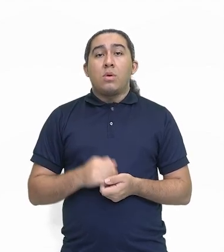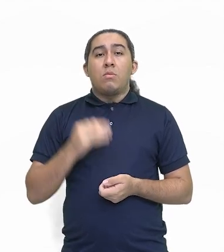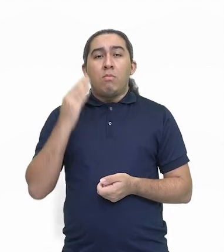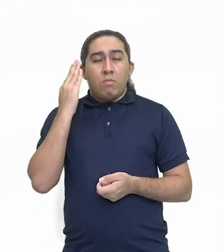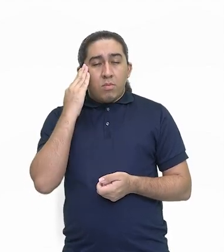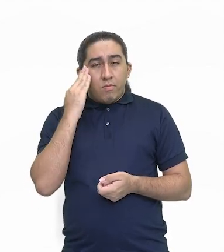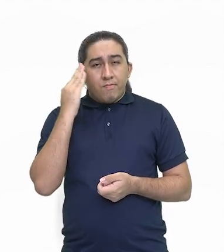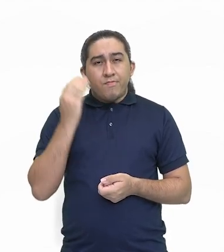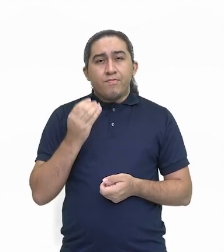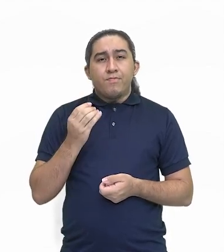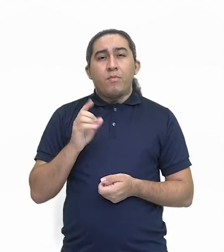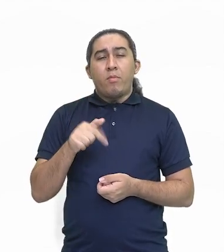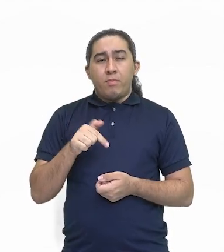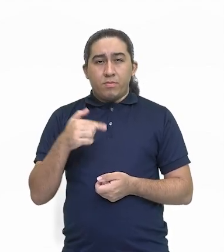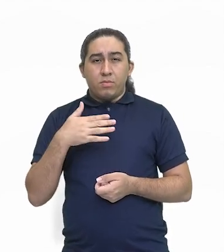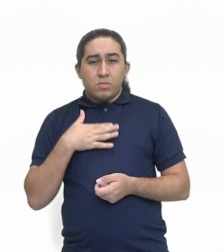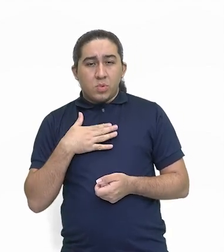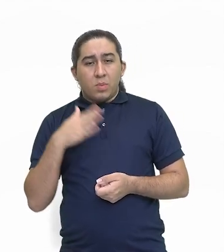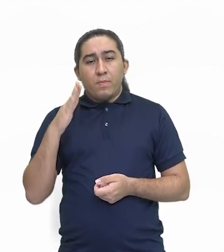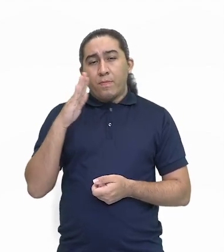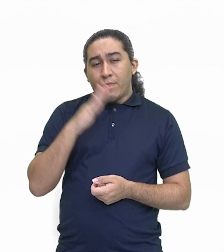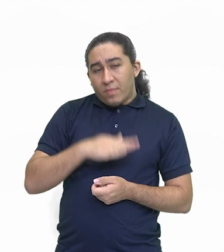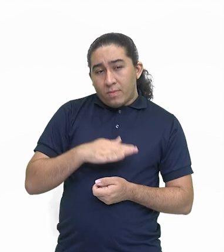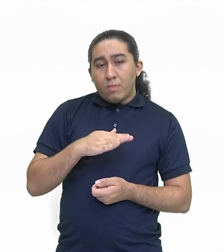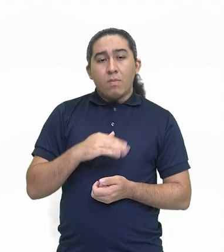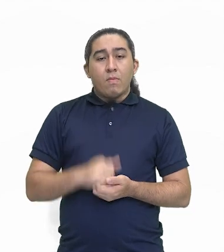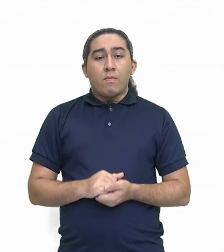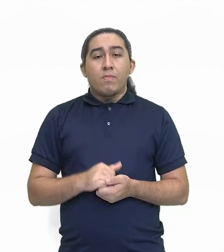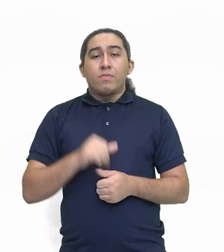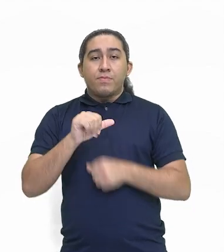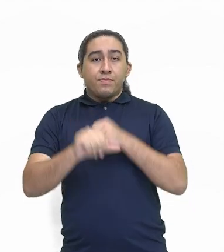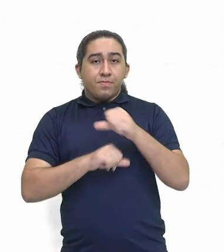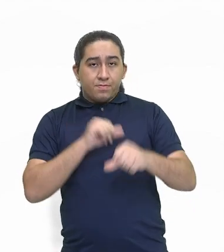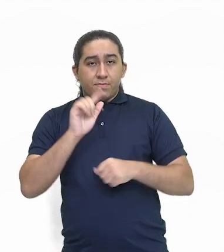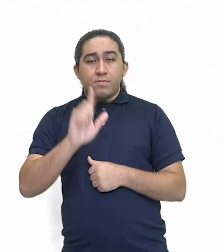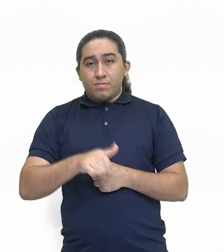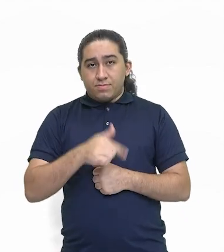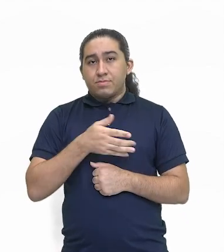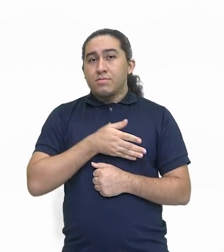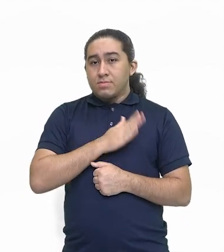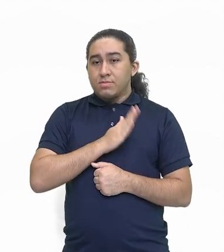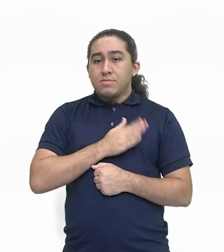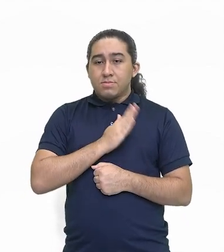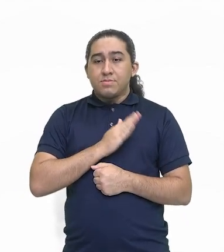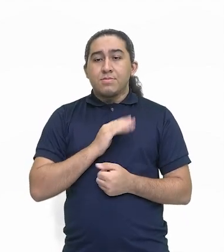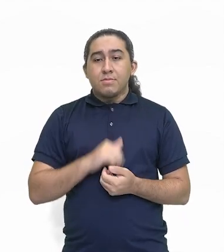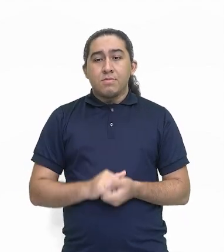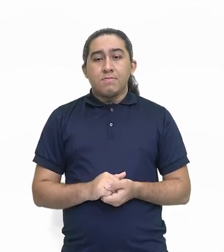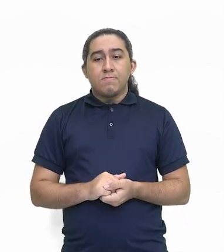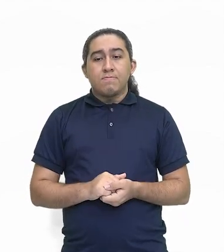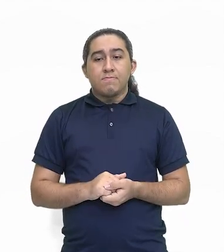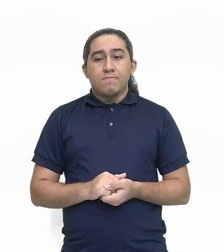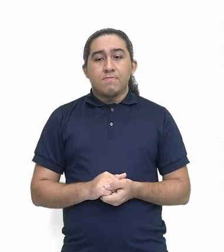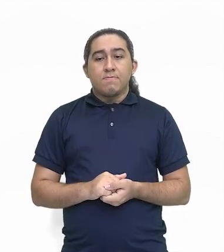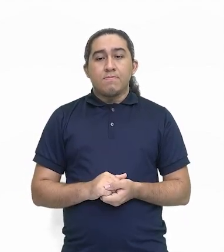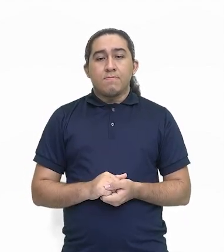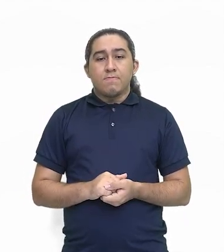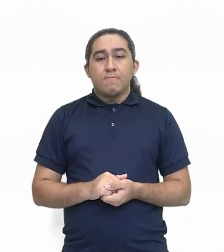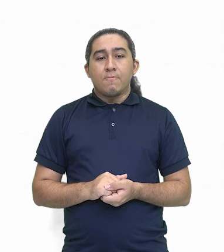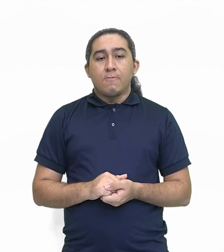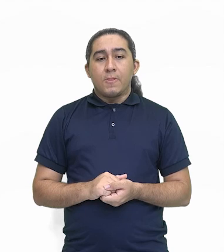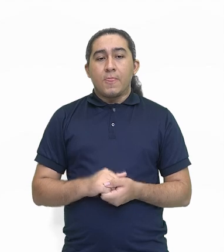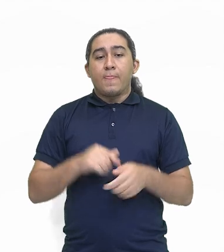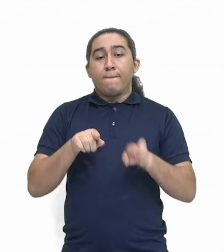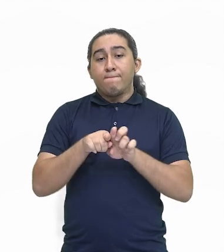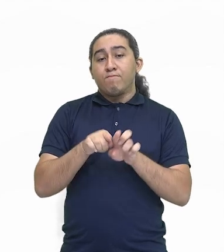o meu mal, que vos mude esse coração, que me haverde tão